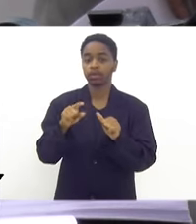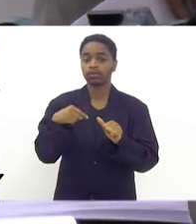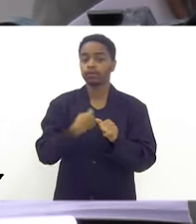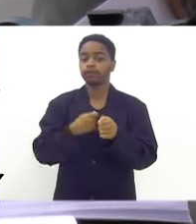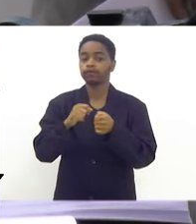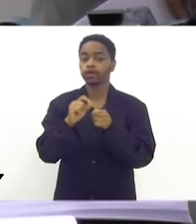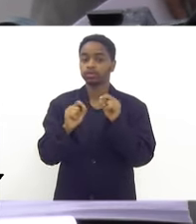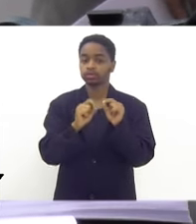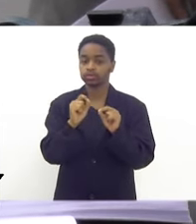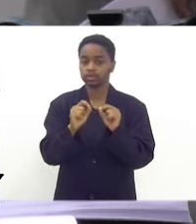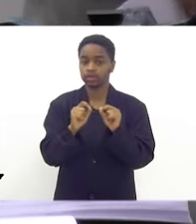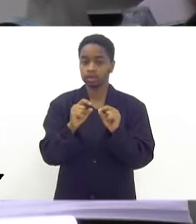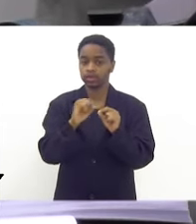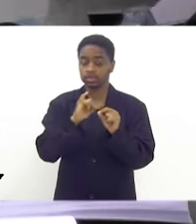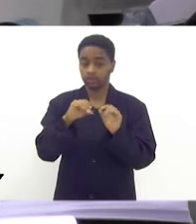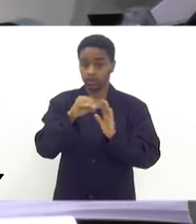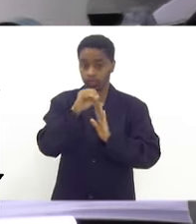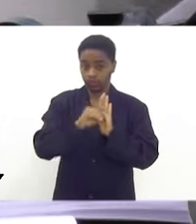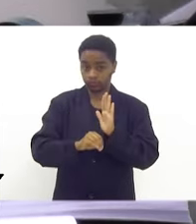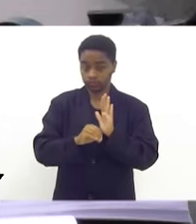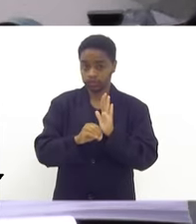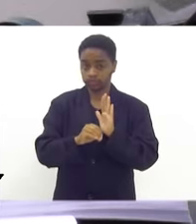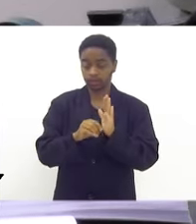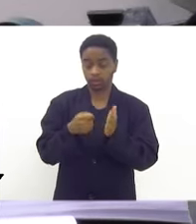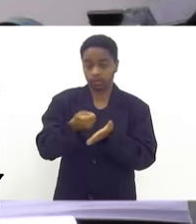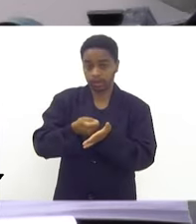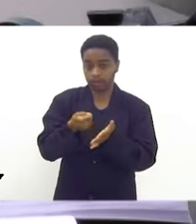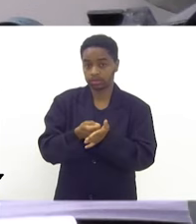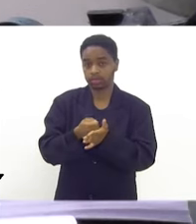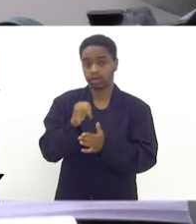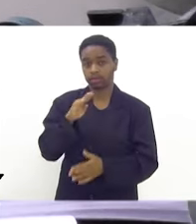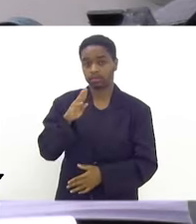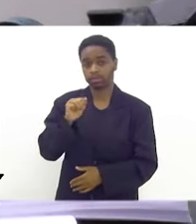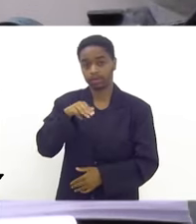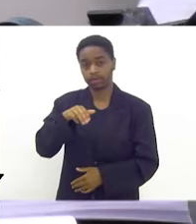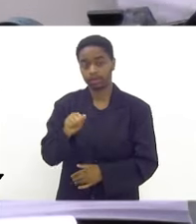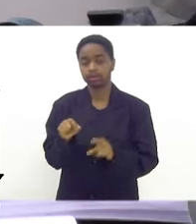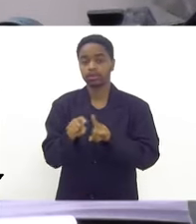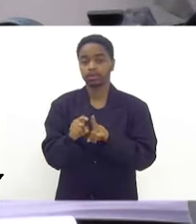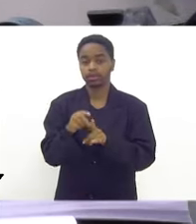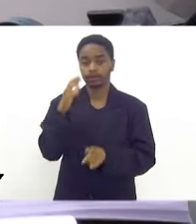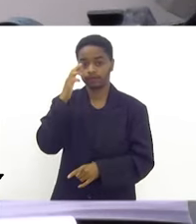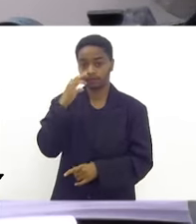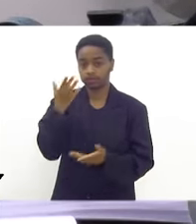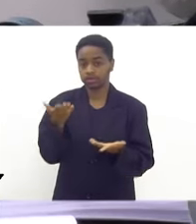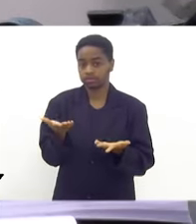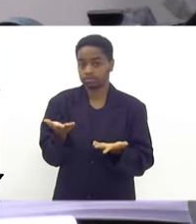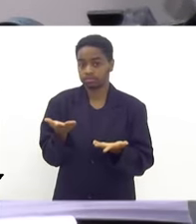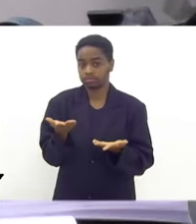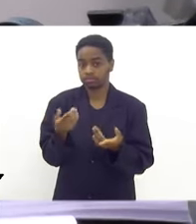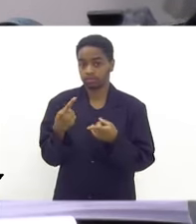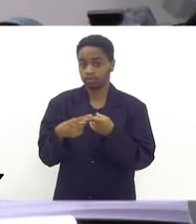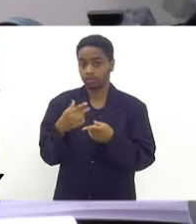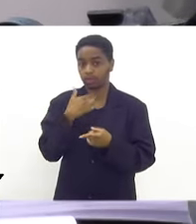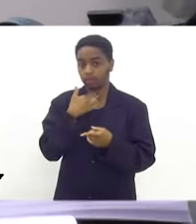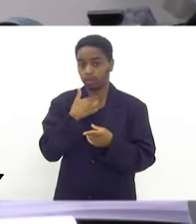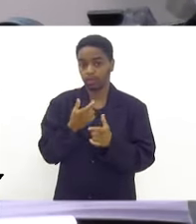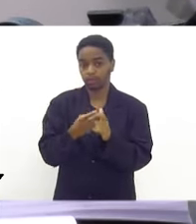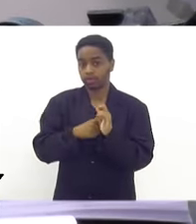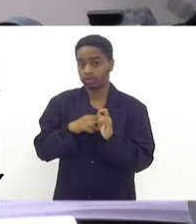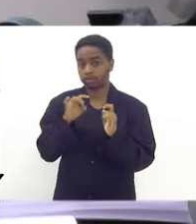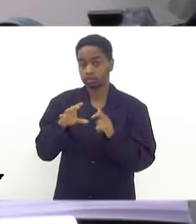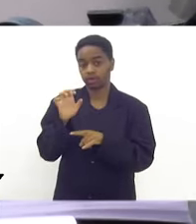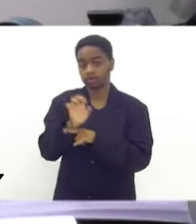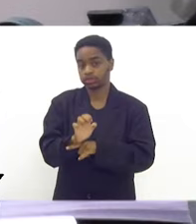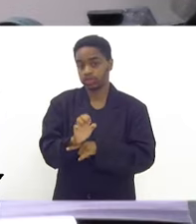se o dever de ofício do Ibama também é fiscalizar né É também fiscalizar não pode depender apenas do órgão do estado